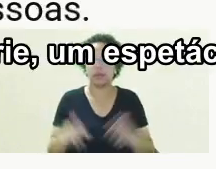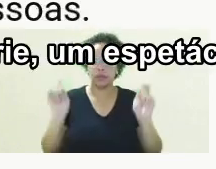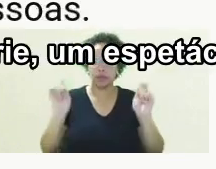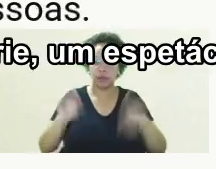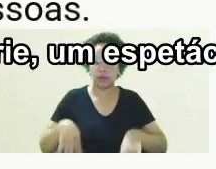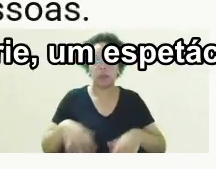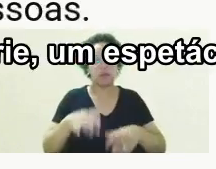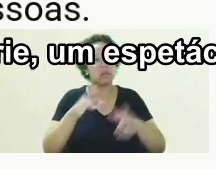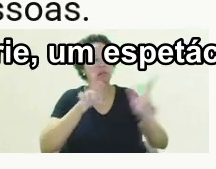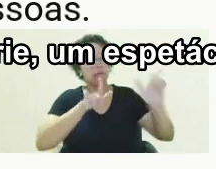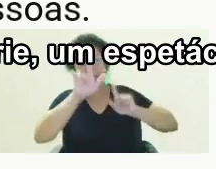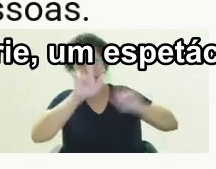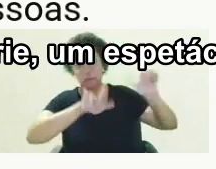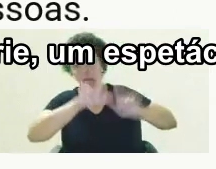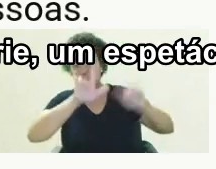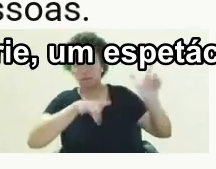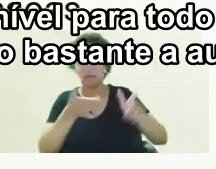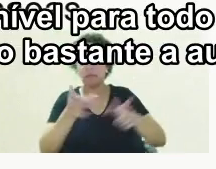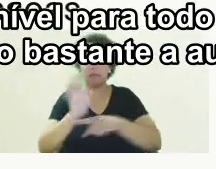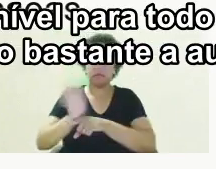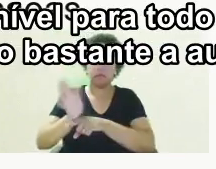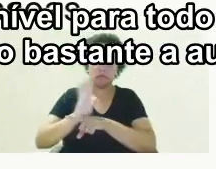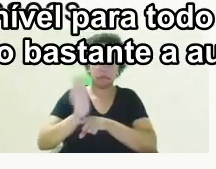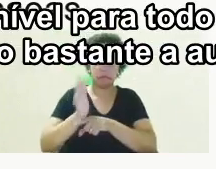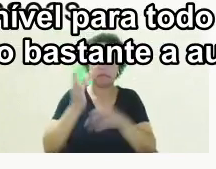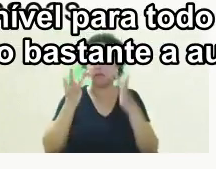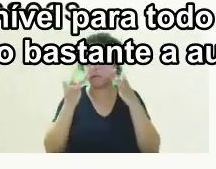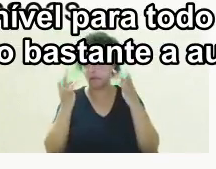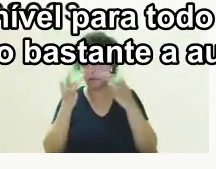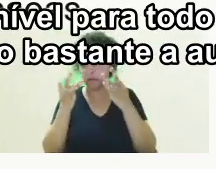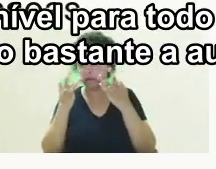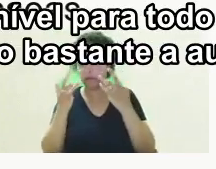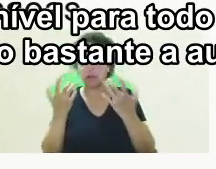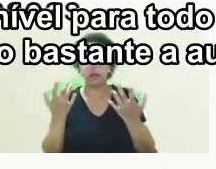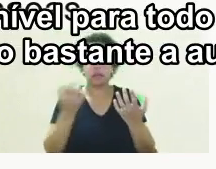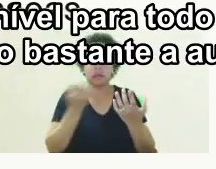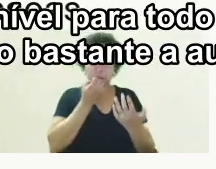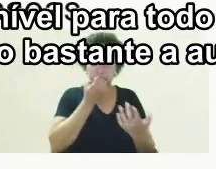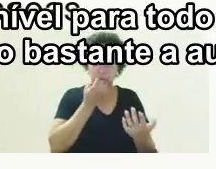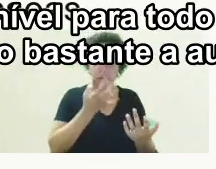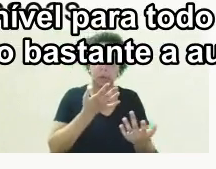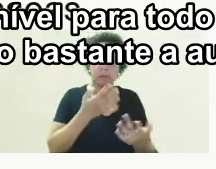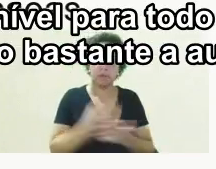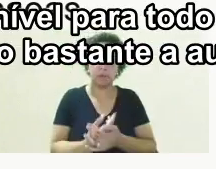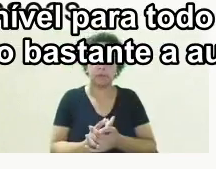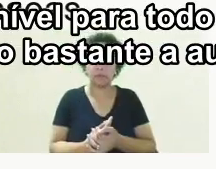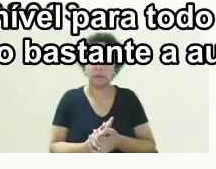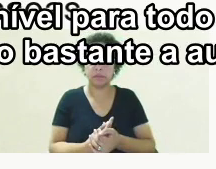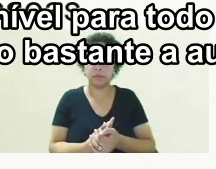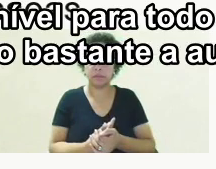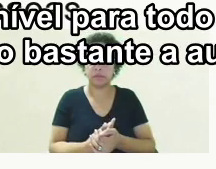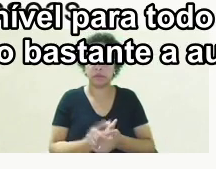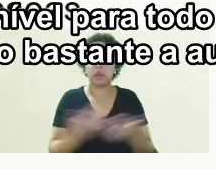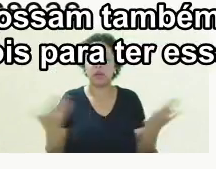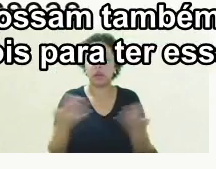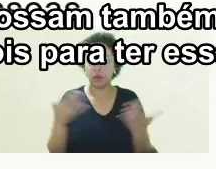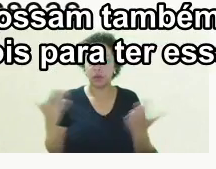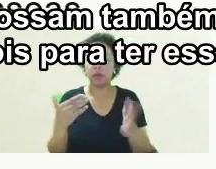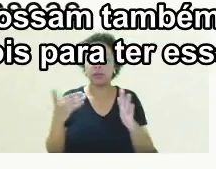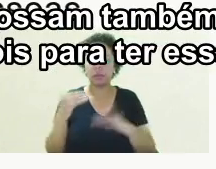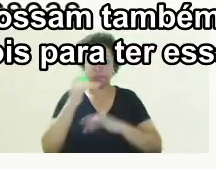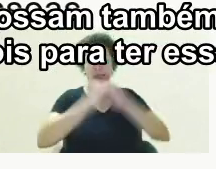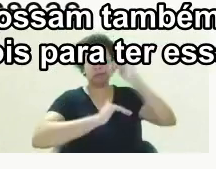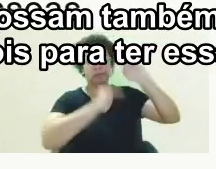uma série, um espetáculo e tudo mais. Então, está aí disponível para todo mundo. Hoje em dia tem avançado bastante a